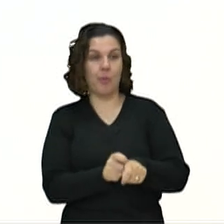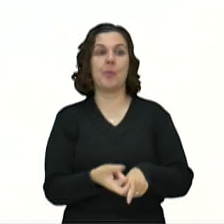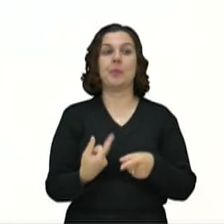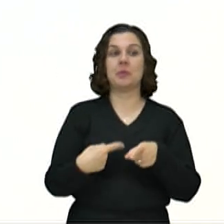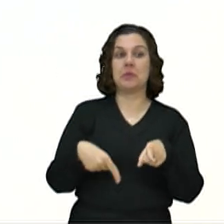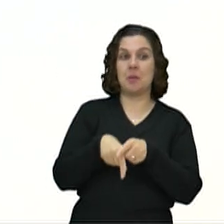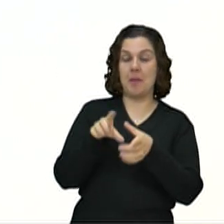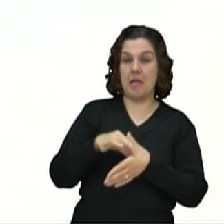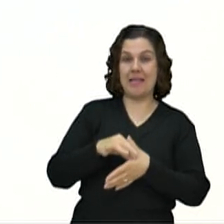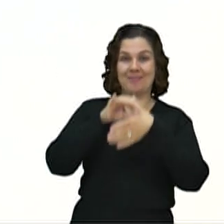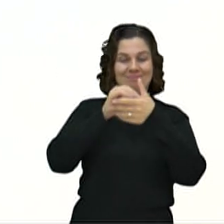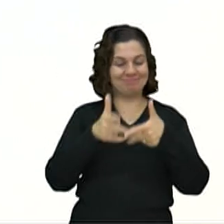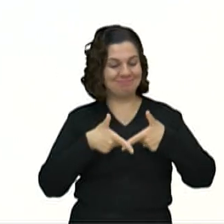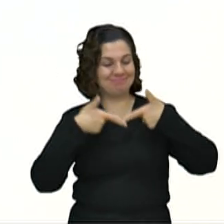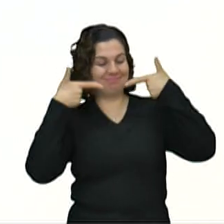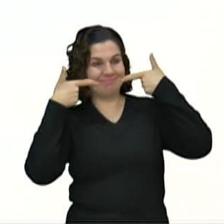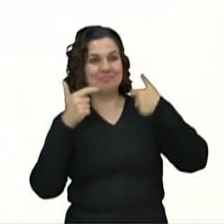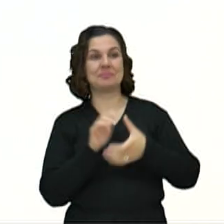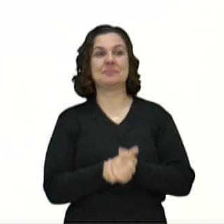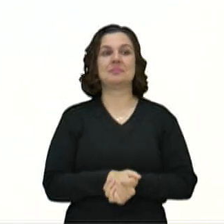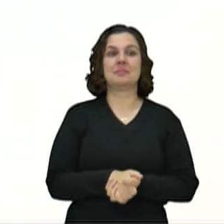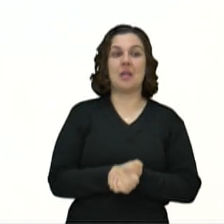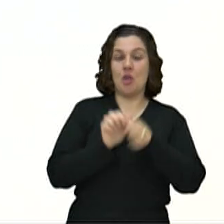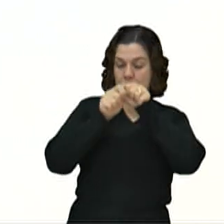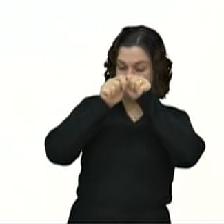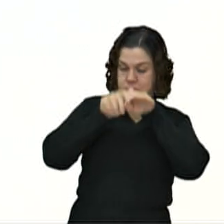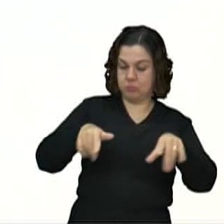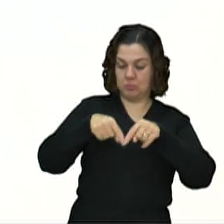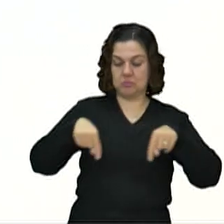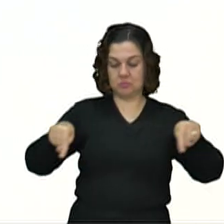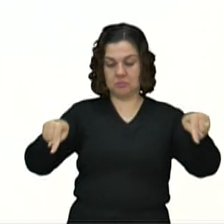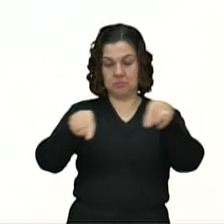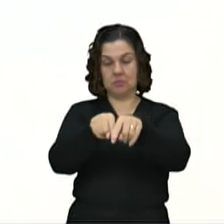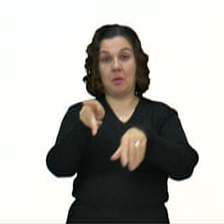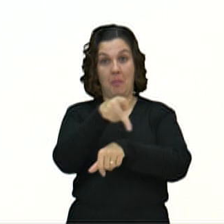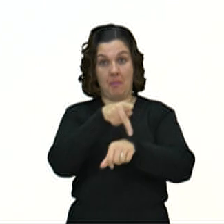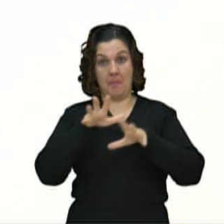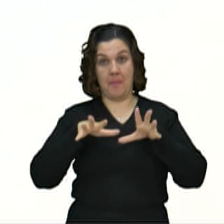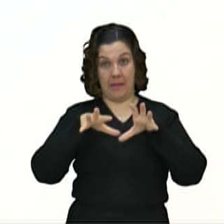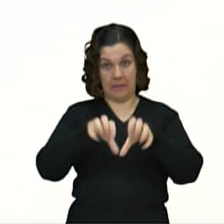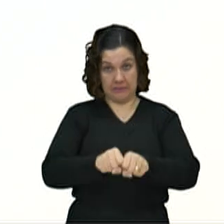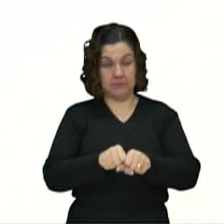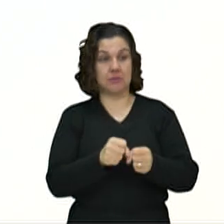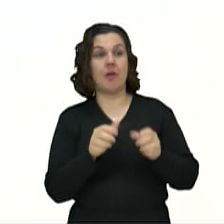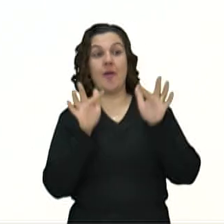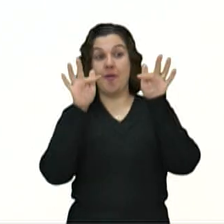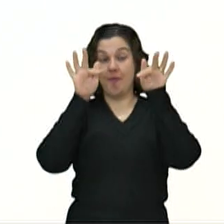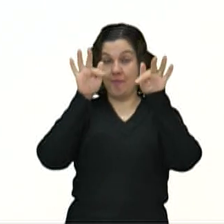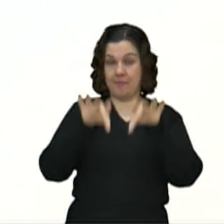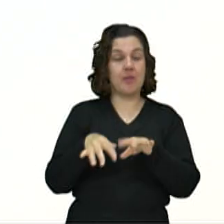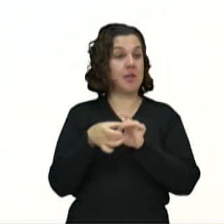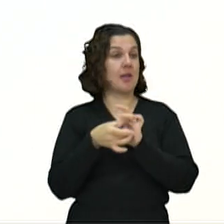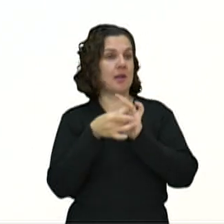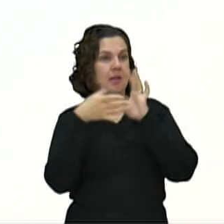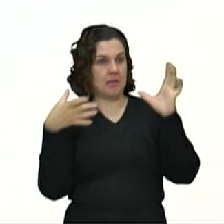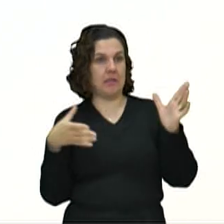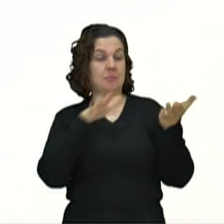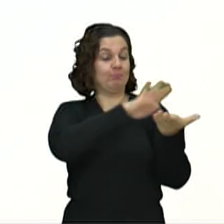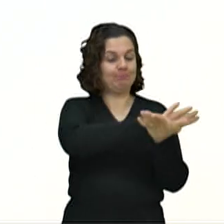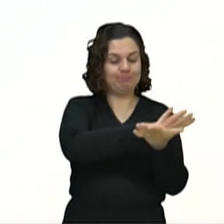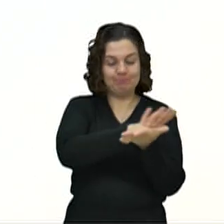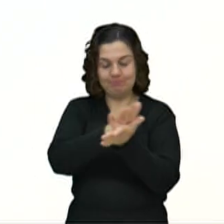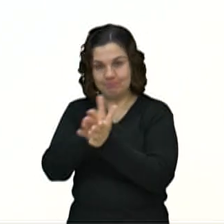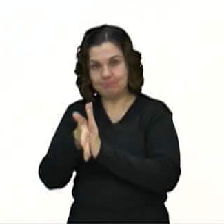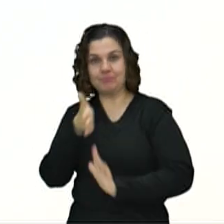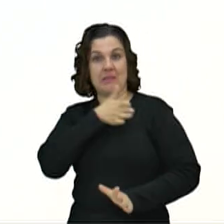o líder carismático, expansionismo territorial, fim das liberdades,